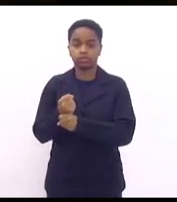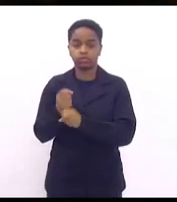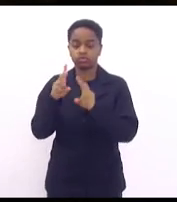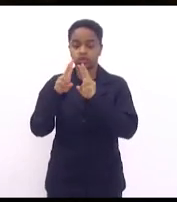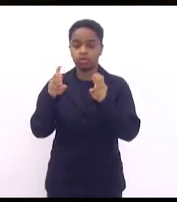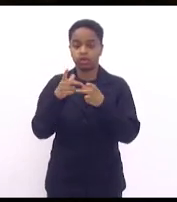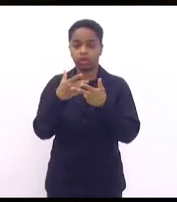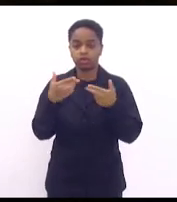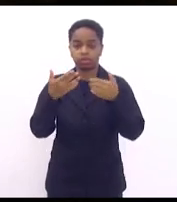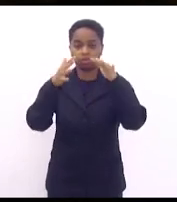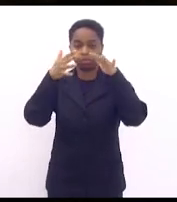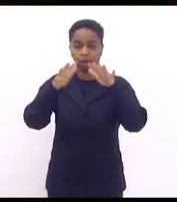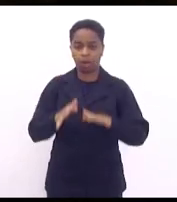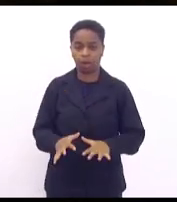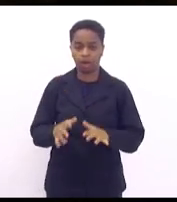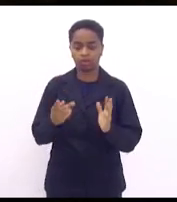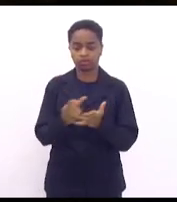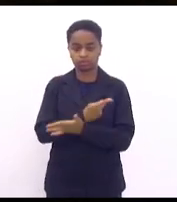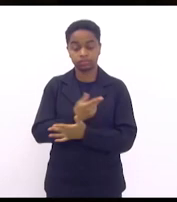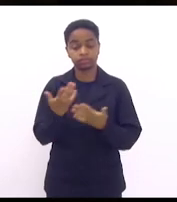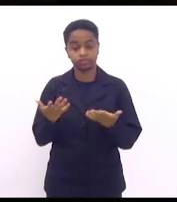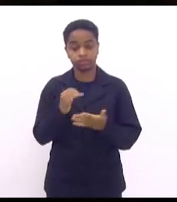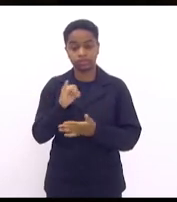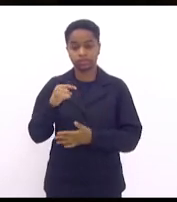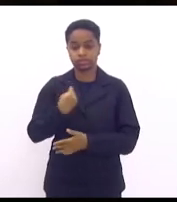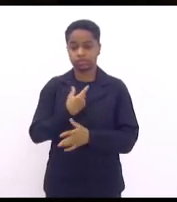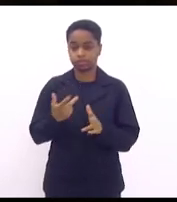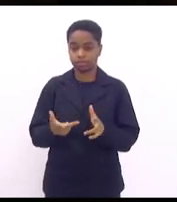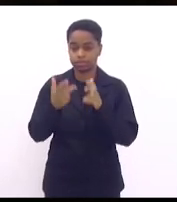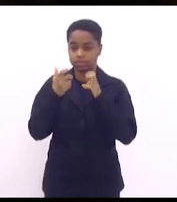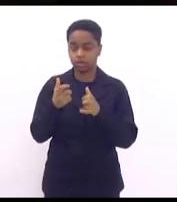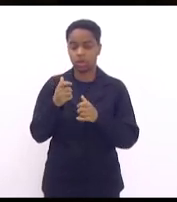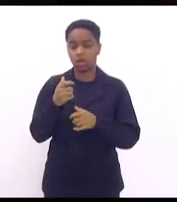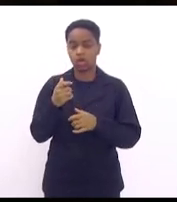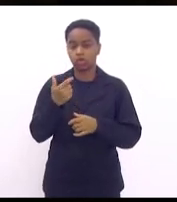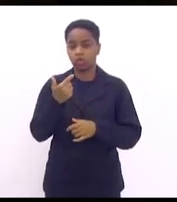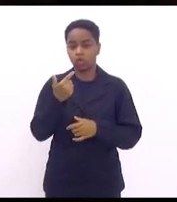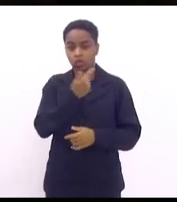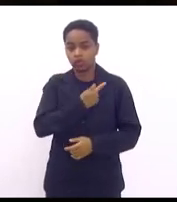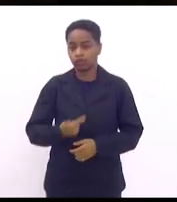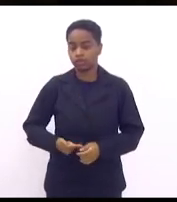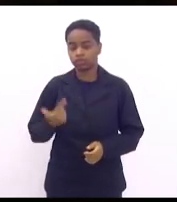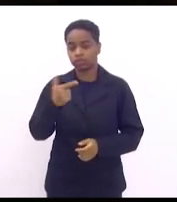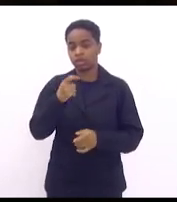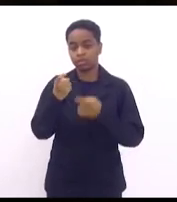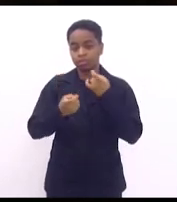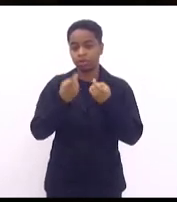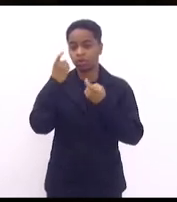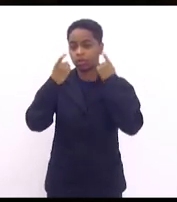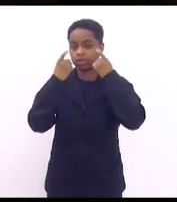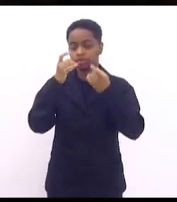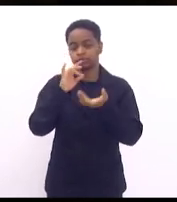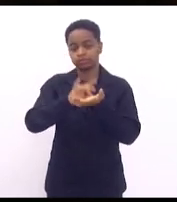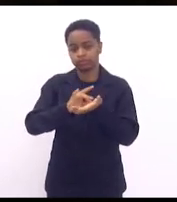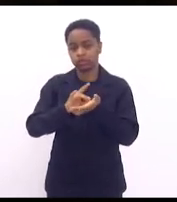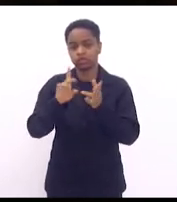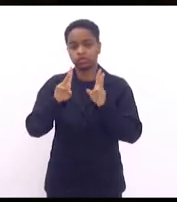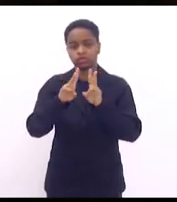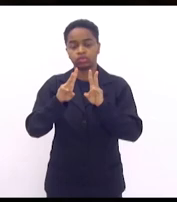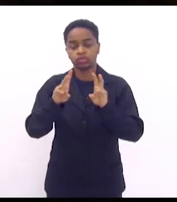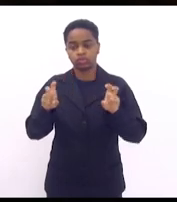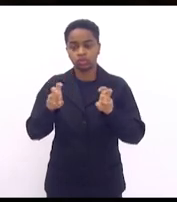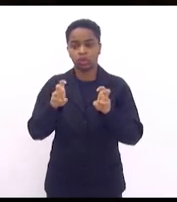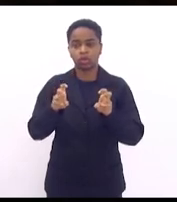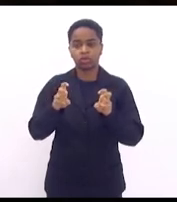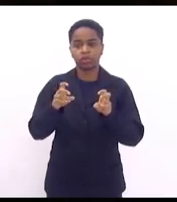a gente percebe que o governo não se preocupa com o aumento da capacidade de investimento do Estado e, quando lança programas, entra